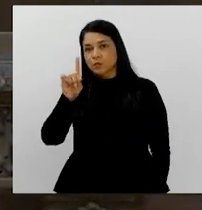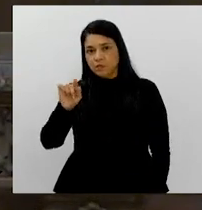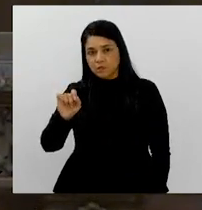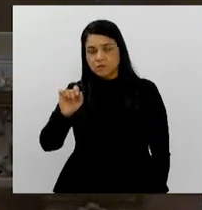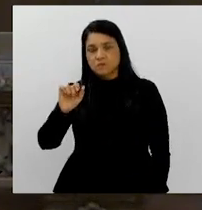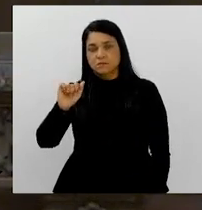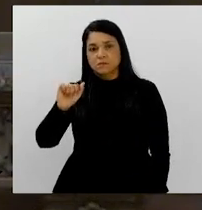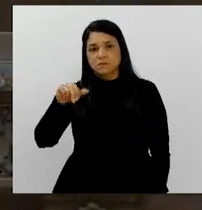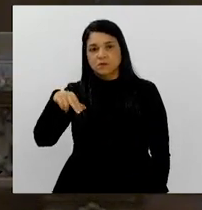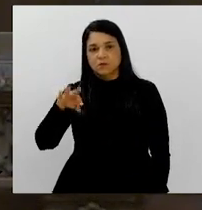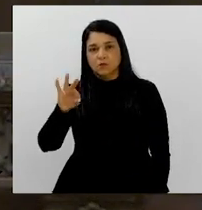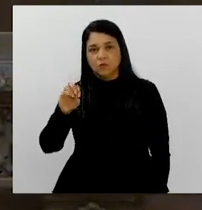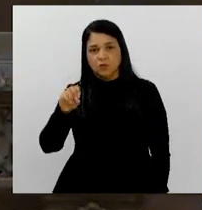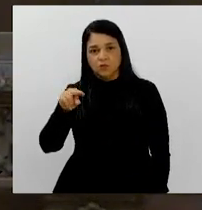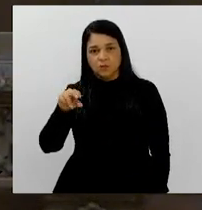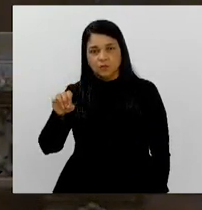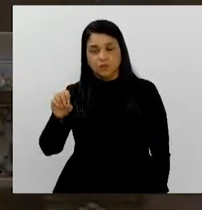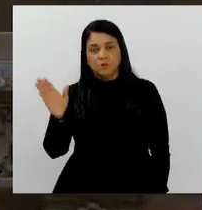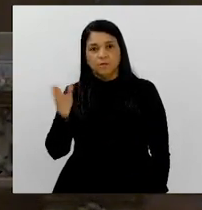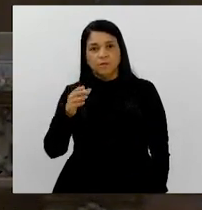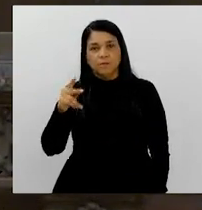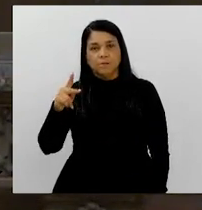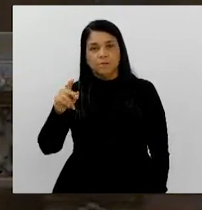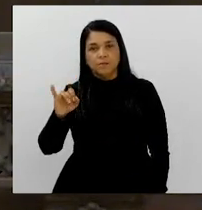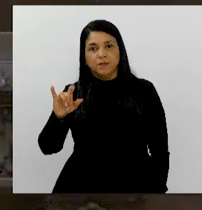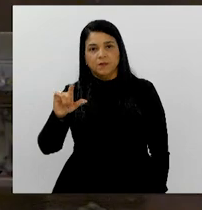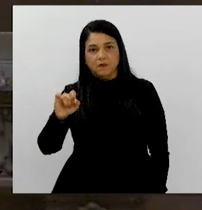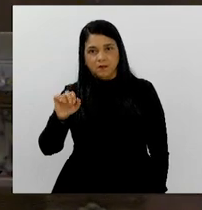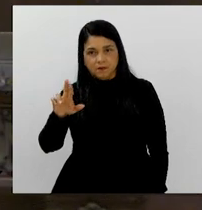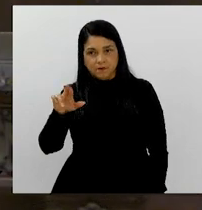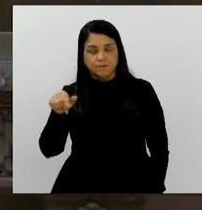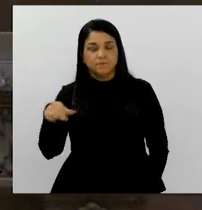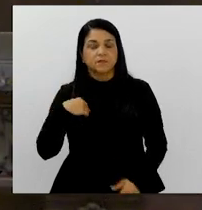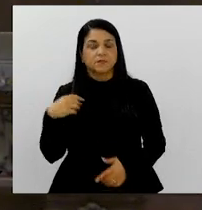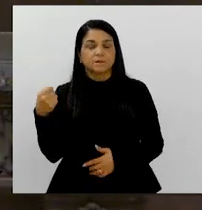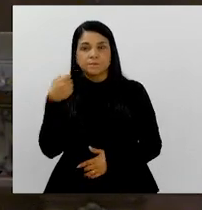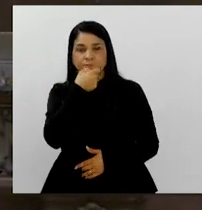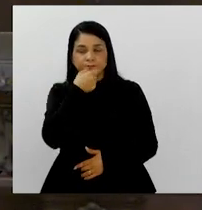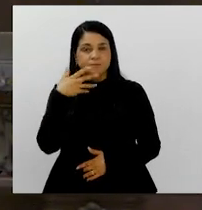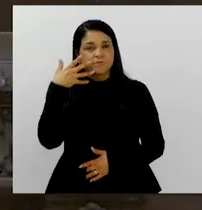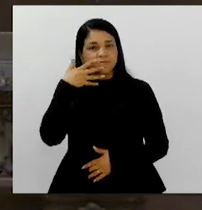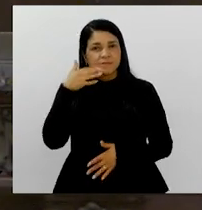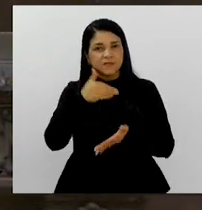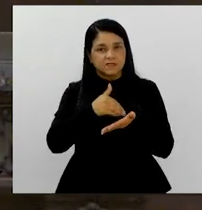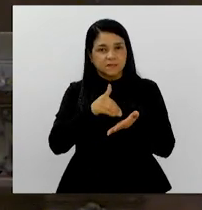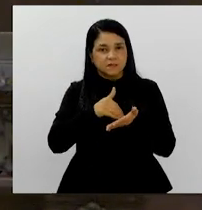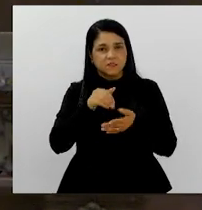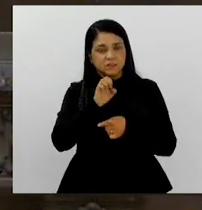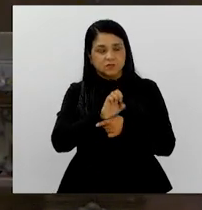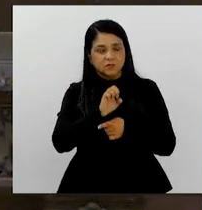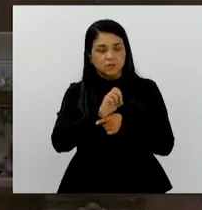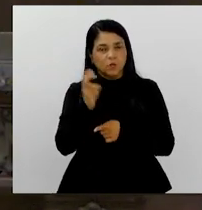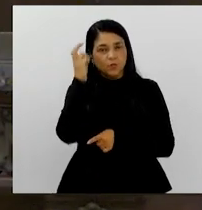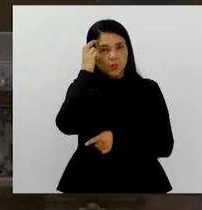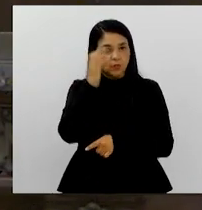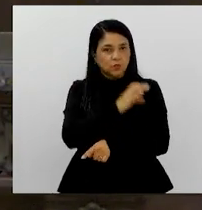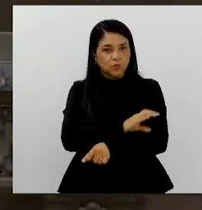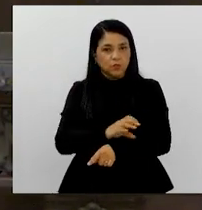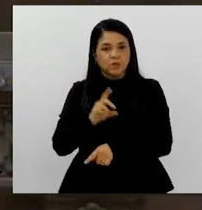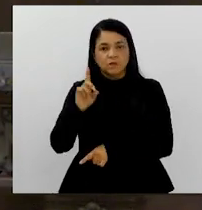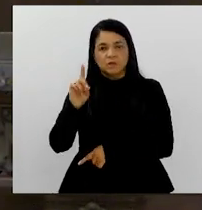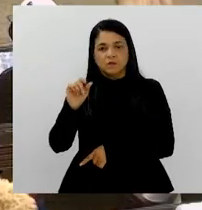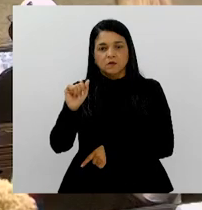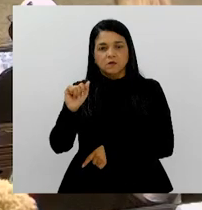passar na sequência aqui a palavra para a secretária estadual de cultura, a senhora Daniele